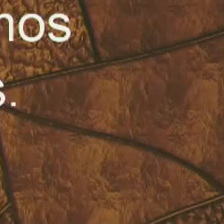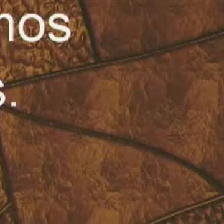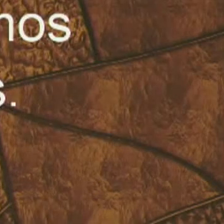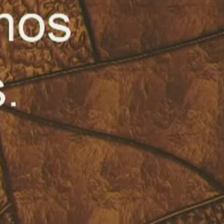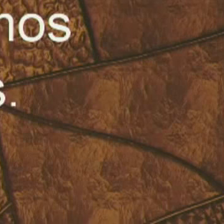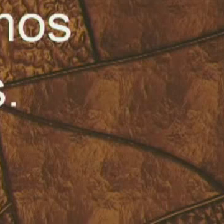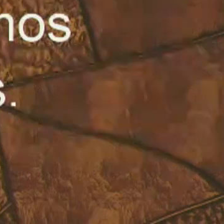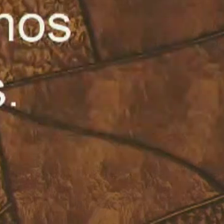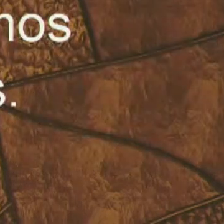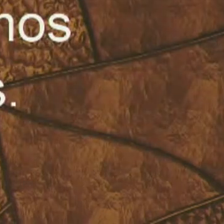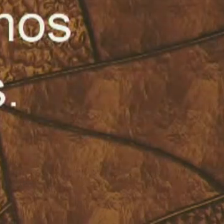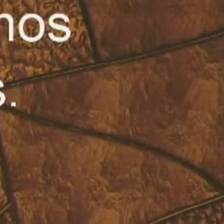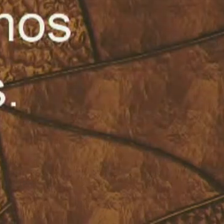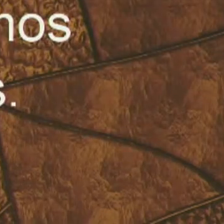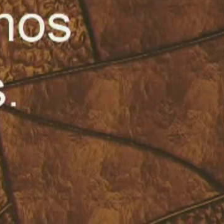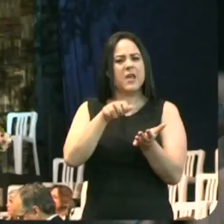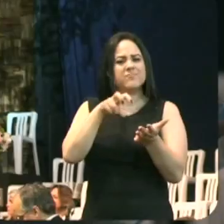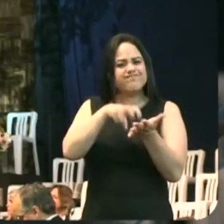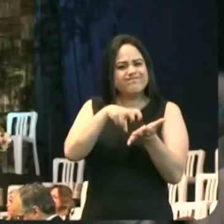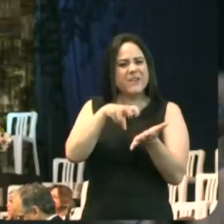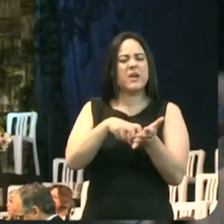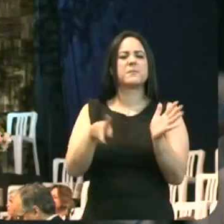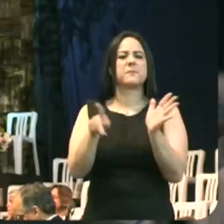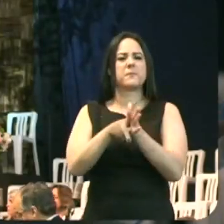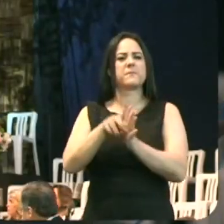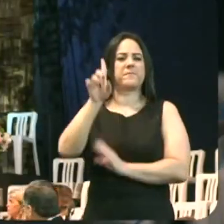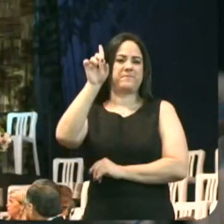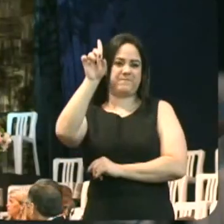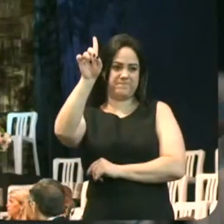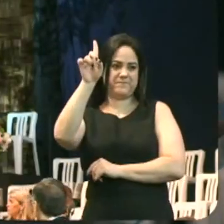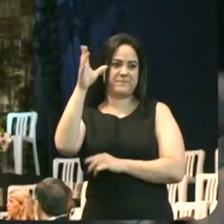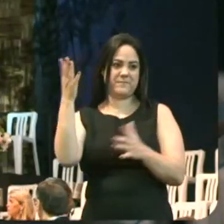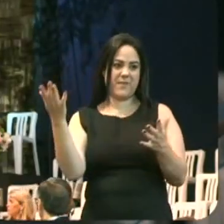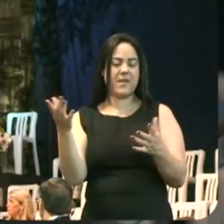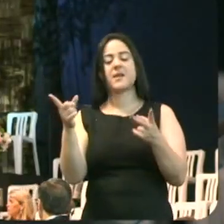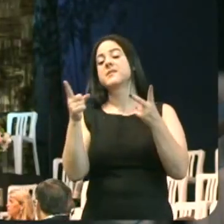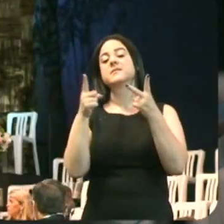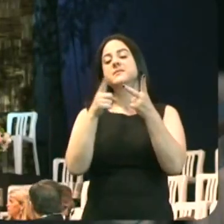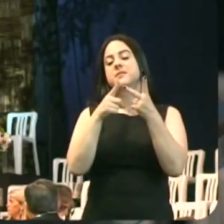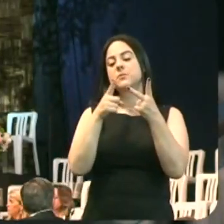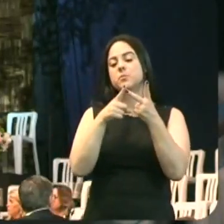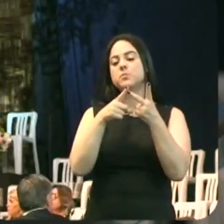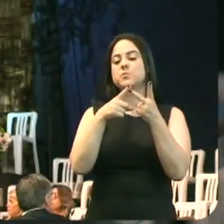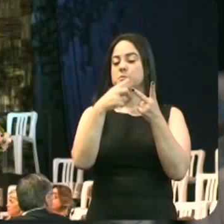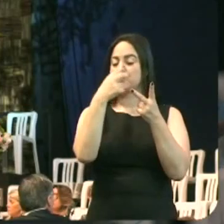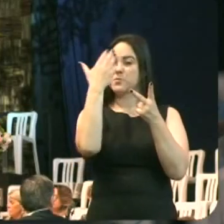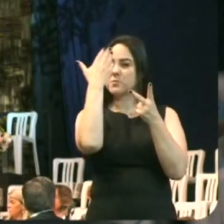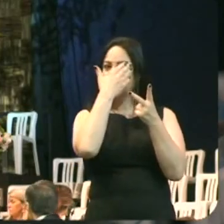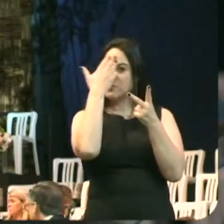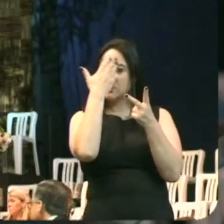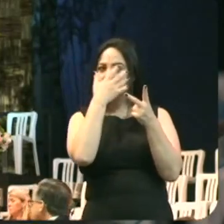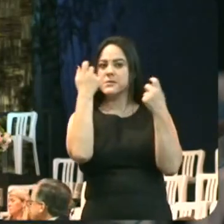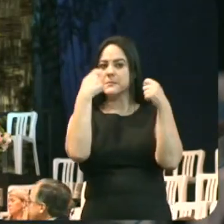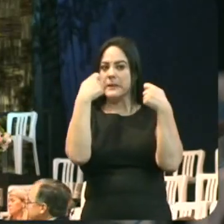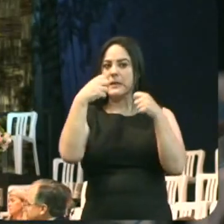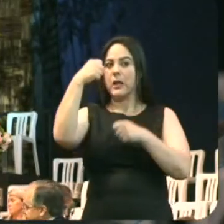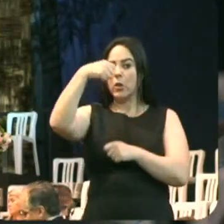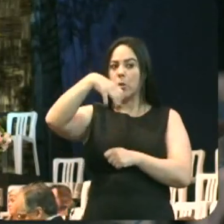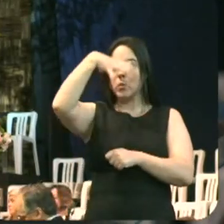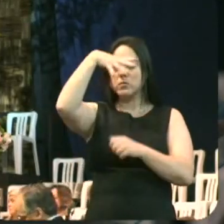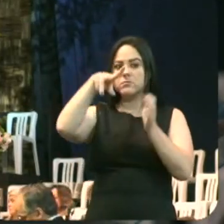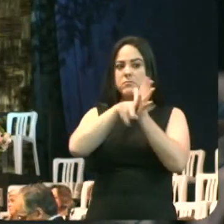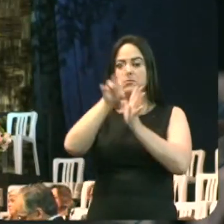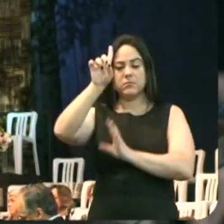a sofrer o castigo de Deus. A segunda cegueira, que precisa da iluminação de